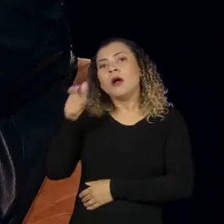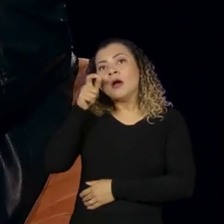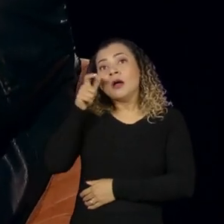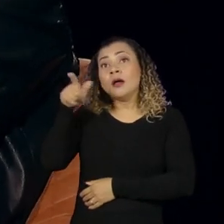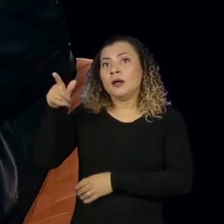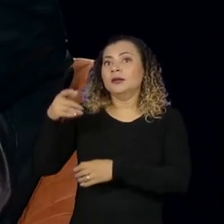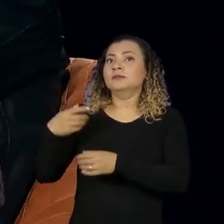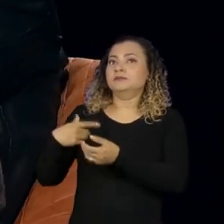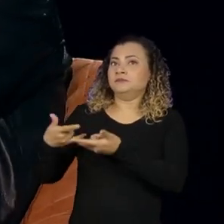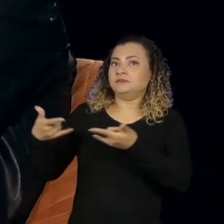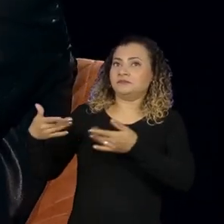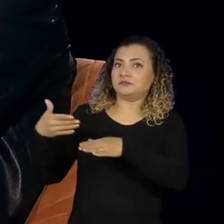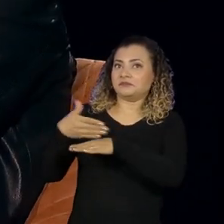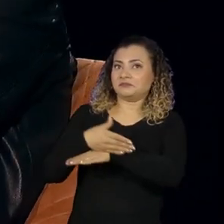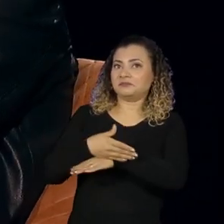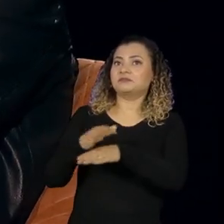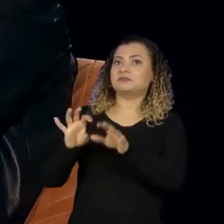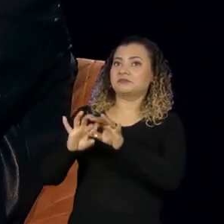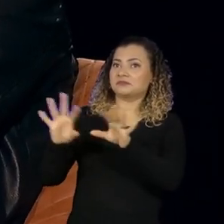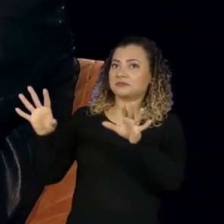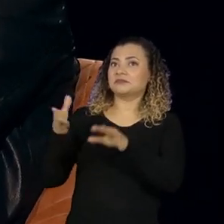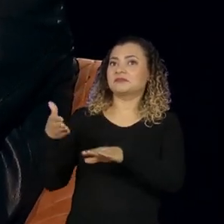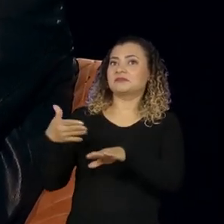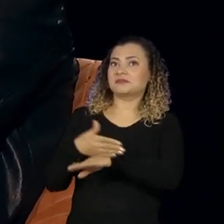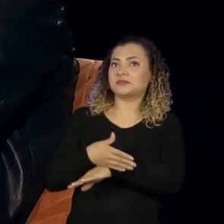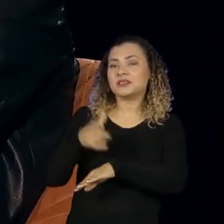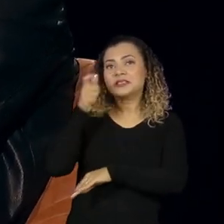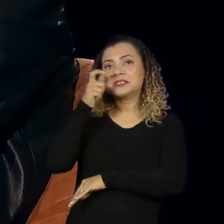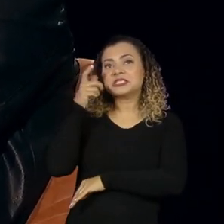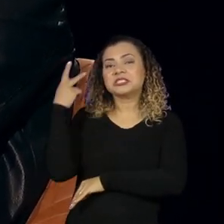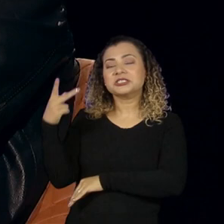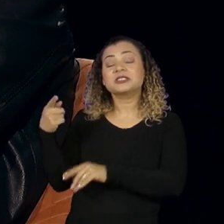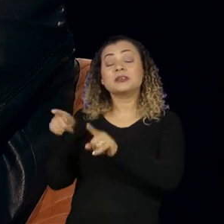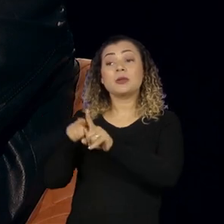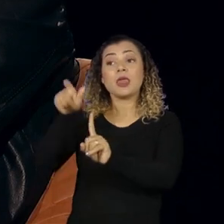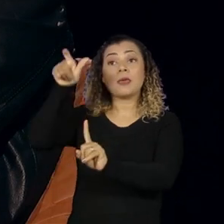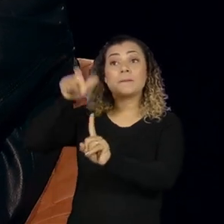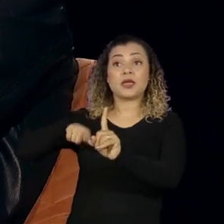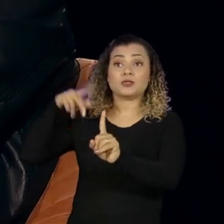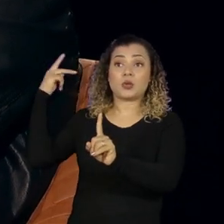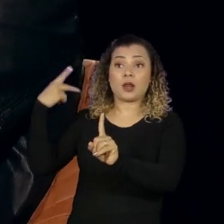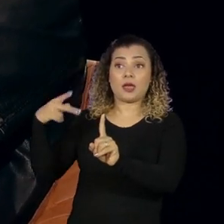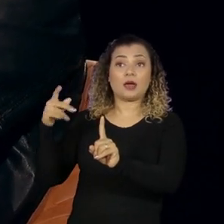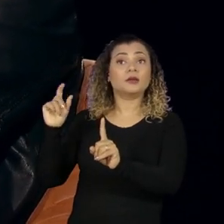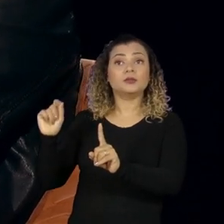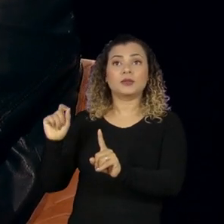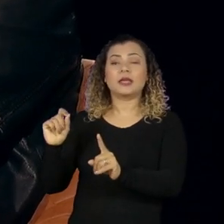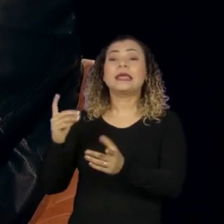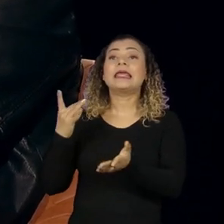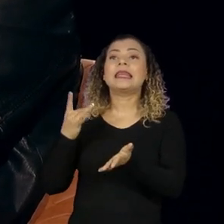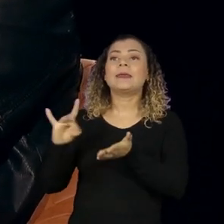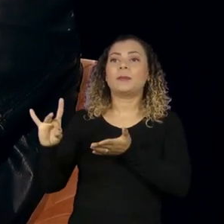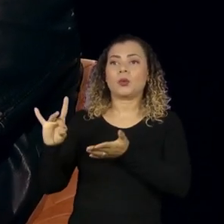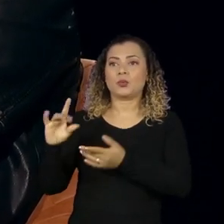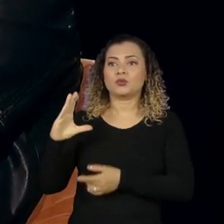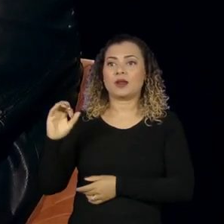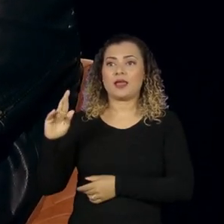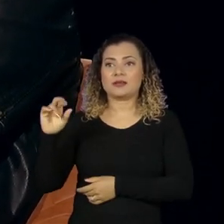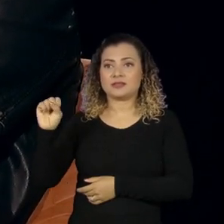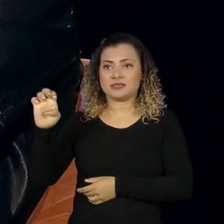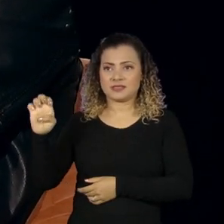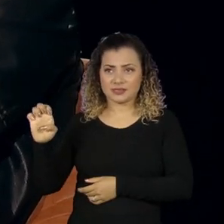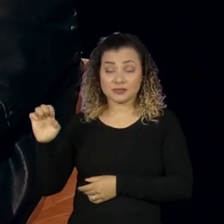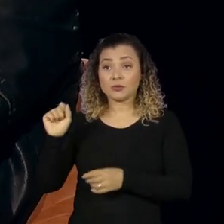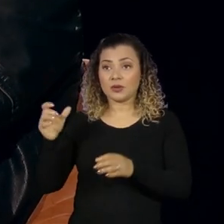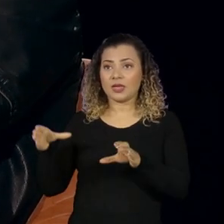a entrada para mim lá, para assistir a peça e tal. E ele fez um personagem, uma peça chamada Inimigos de Classe,